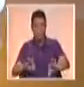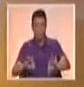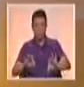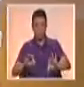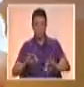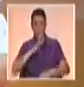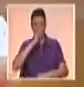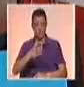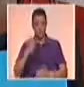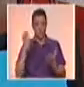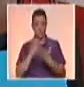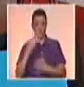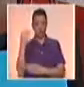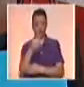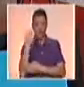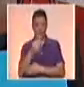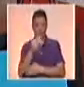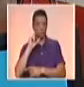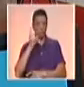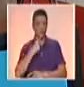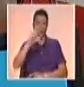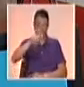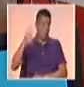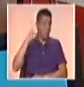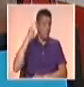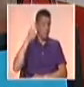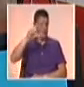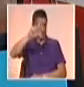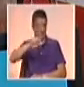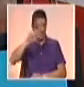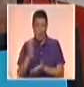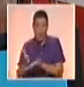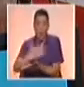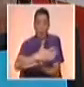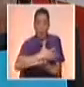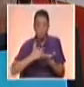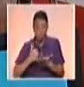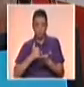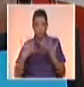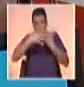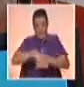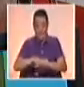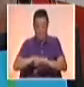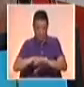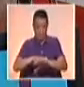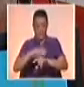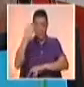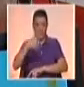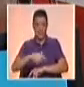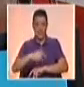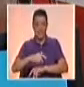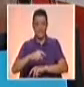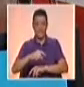As escolas normais. A jovens surdos e a crianças surdas. Têm ouvintes também. Mas que têm... Têm os recursos humanos. Mas que estão integrados. Sim. Têm que estar mesmo,